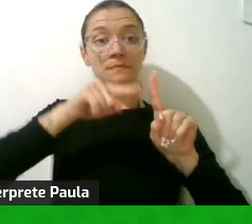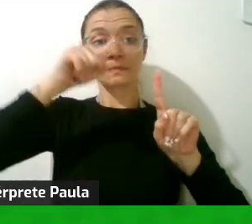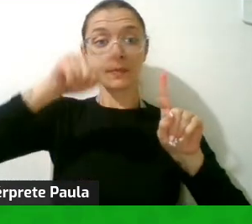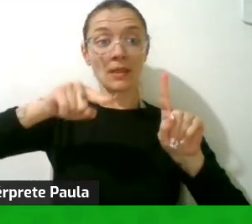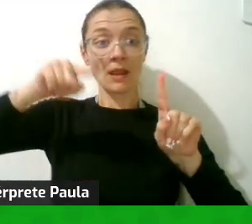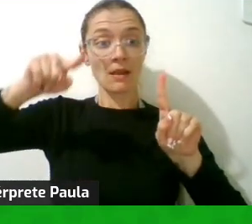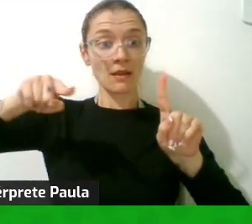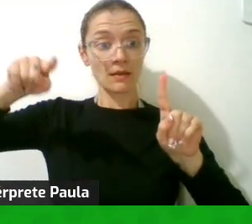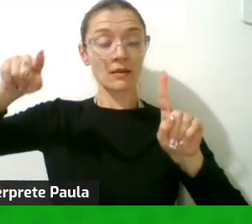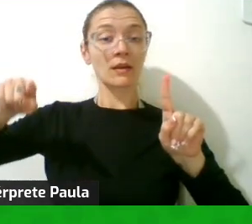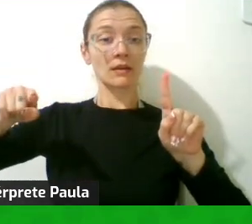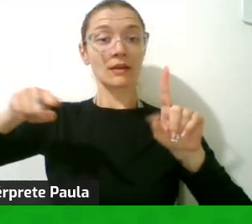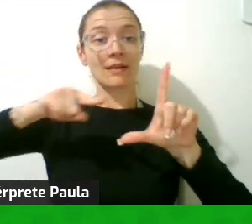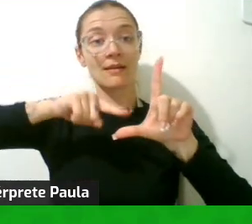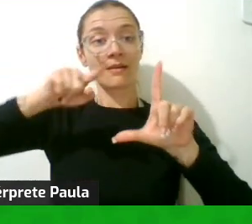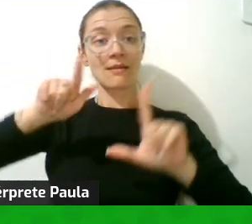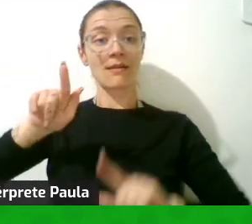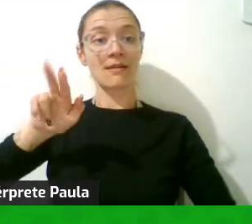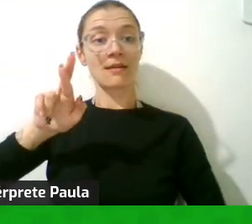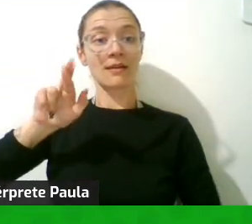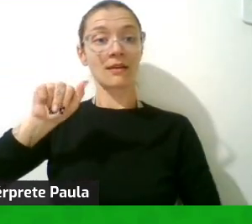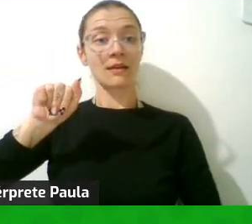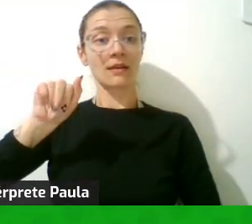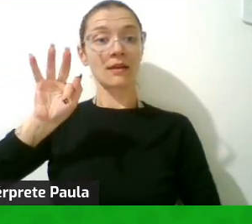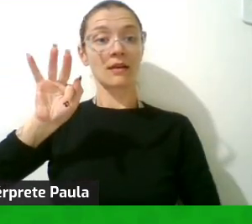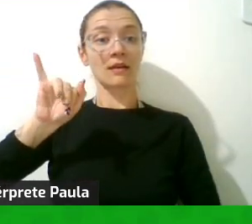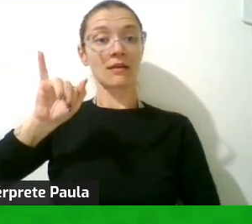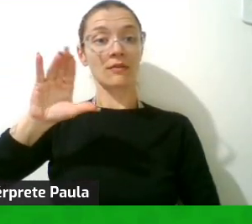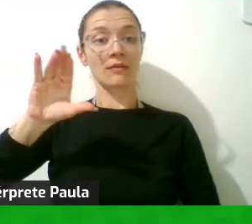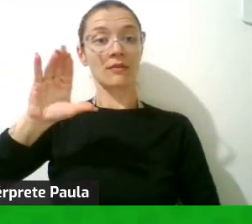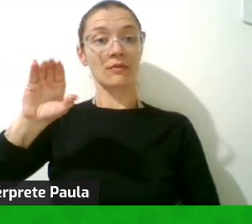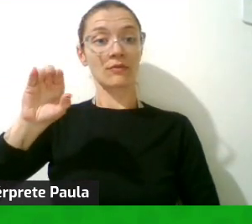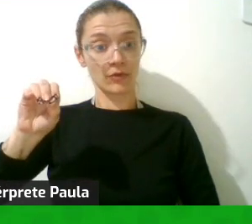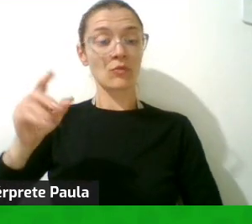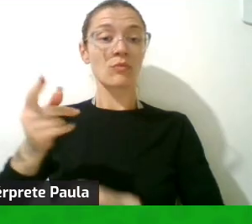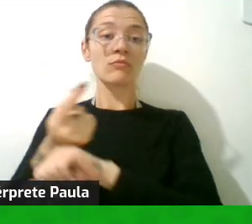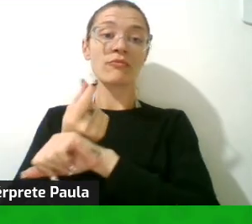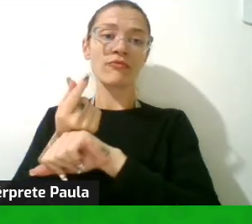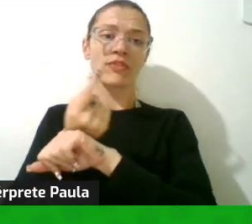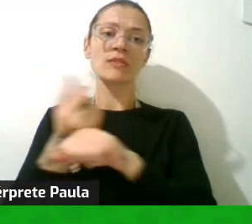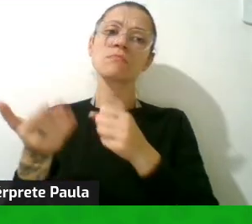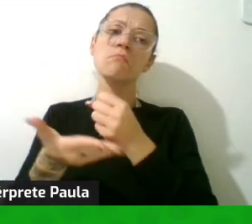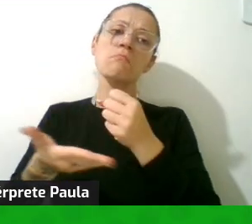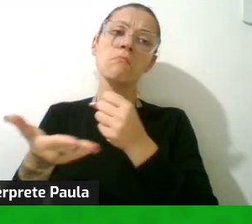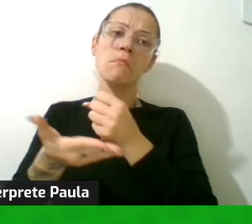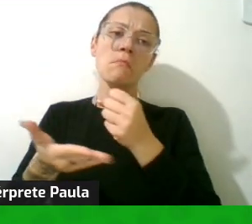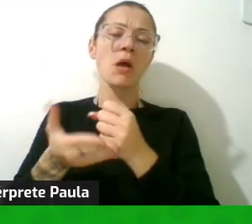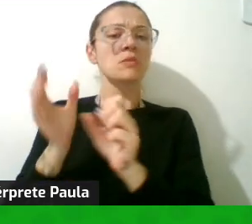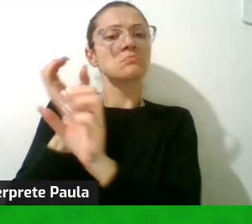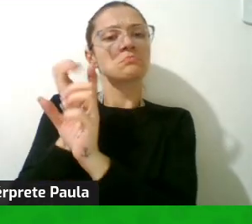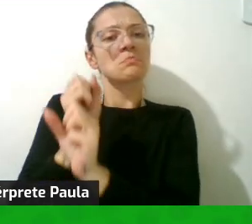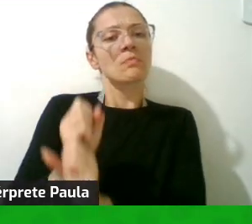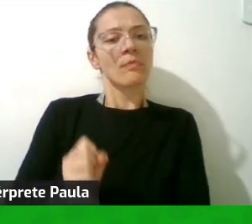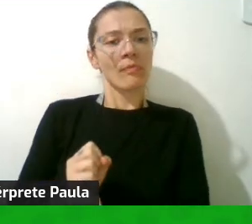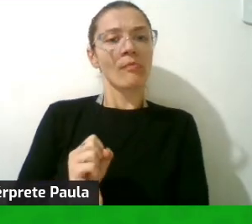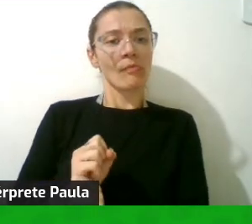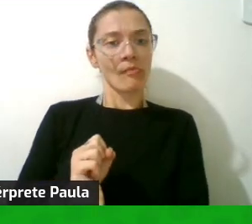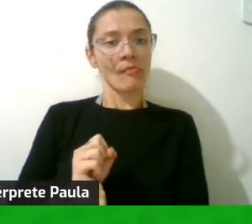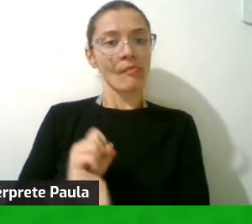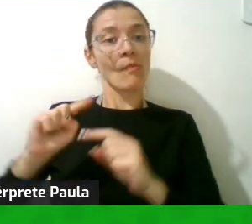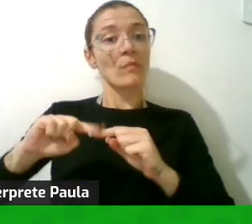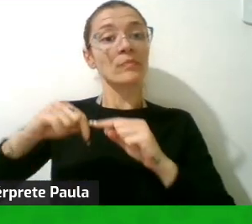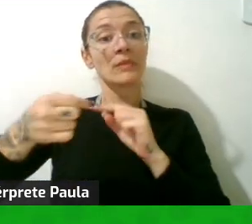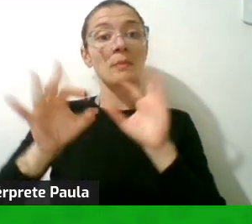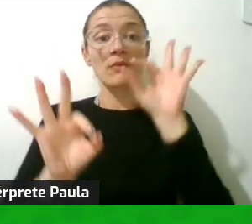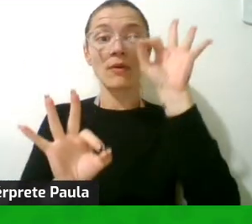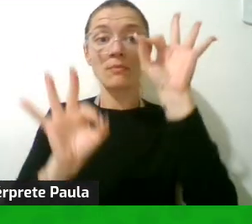gráfico, como que é o gráfico, e falar um pouco de uma planilha financeira básica ali, as somas e tudo mais. E depois a gente vai montar uma planilha